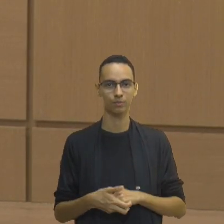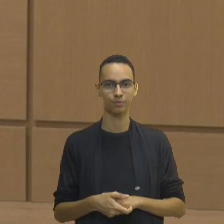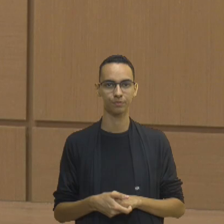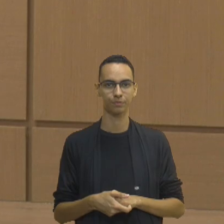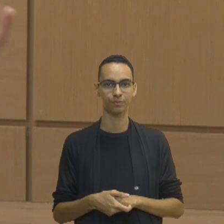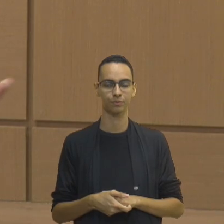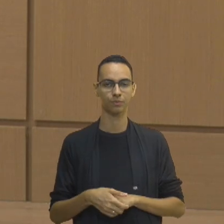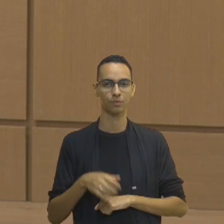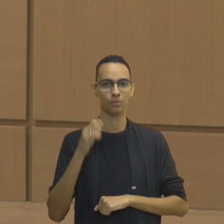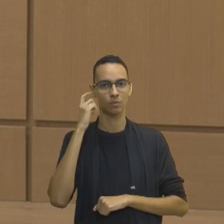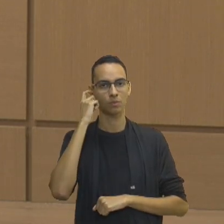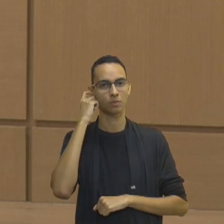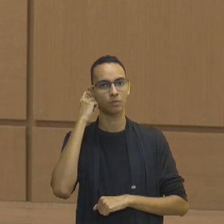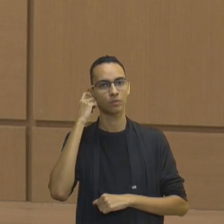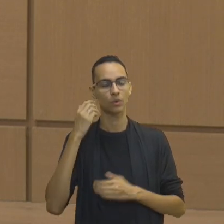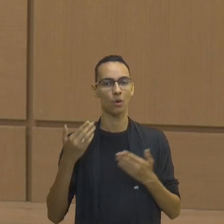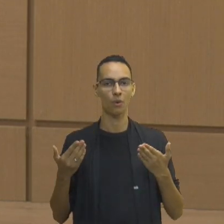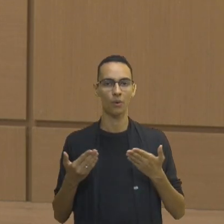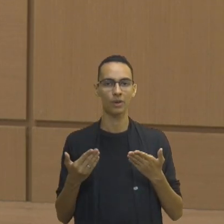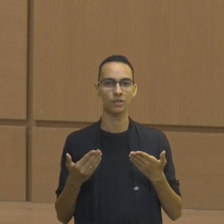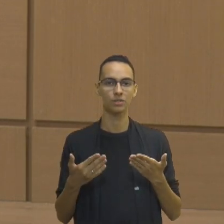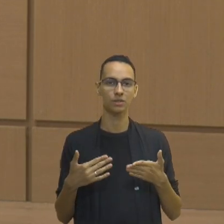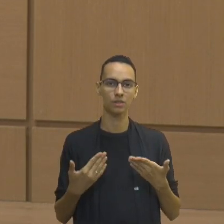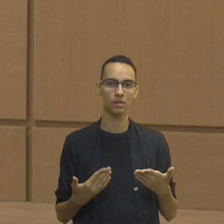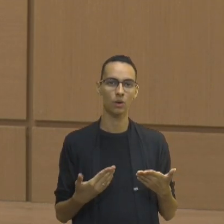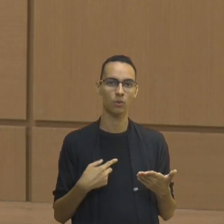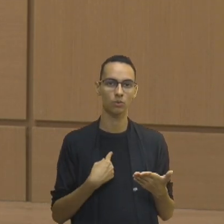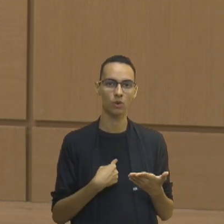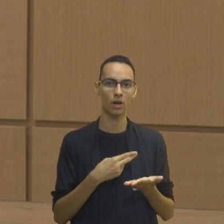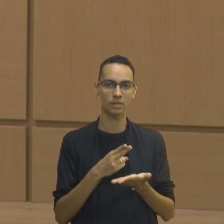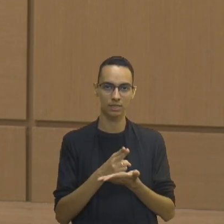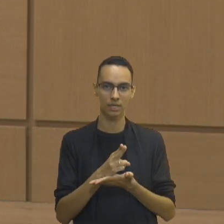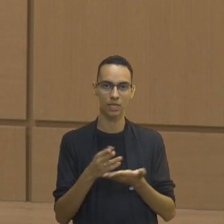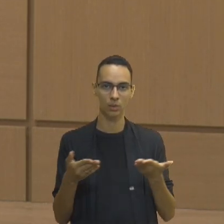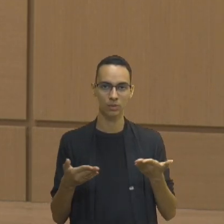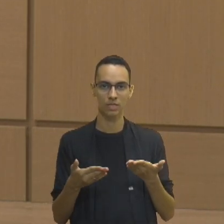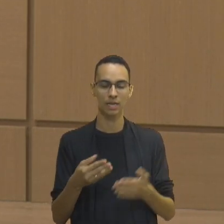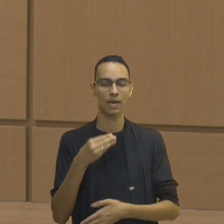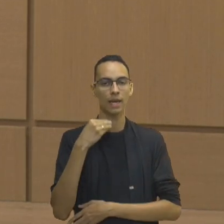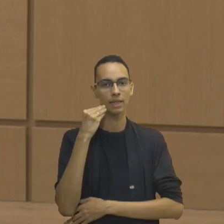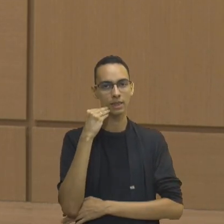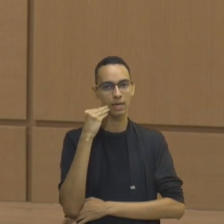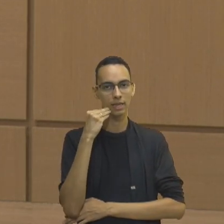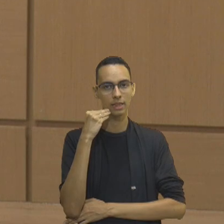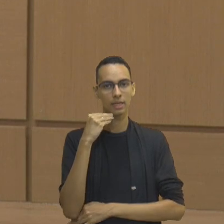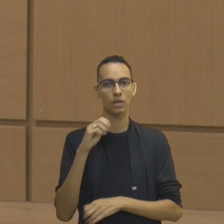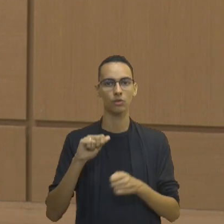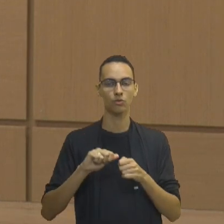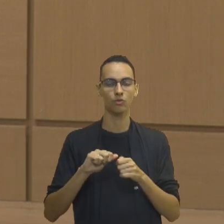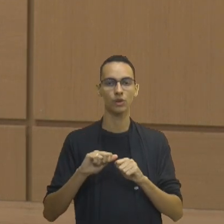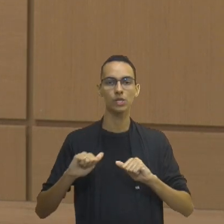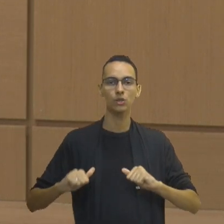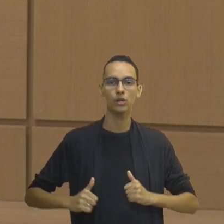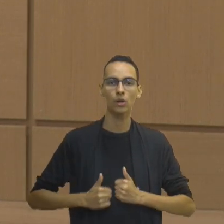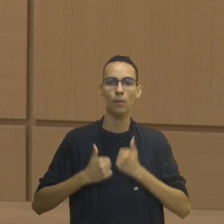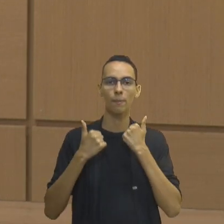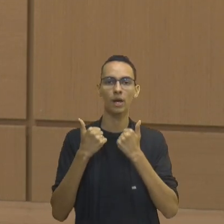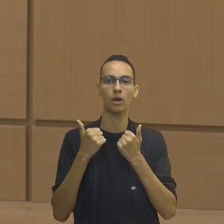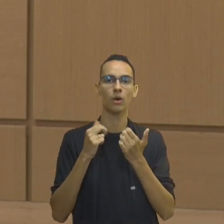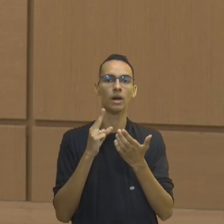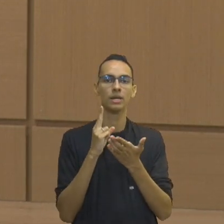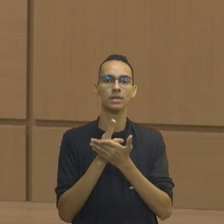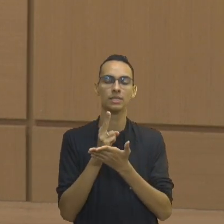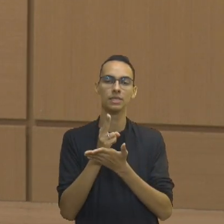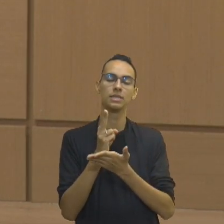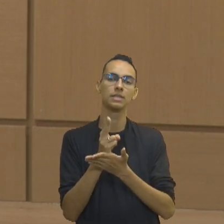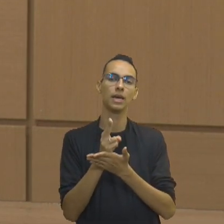e a gente segue e vai seguir aqui, né, tentando fazer o melhor e sempre com